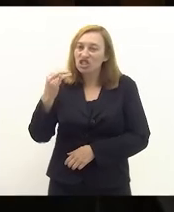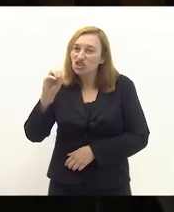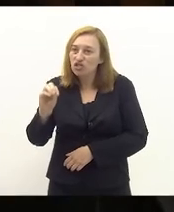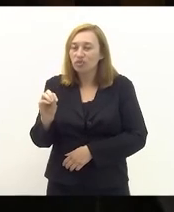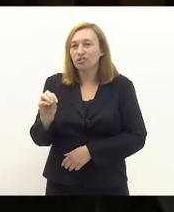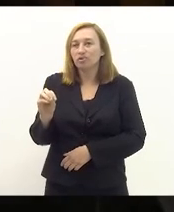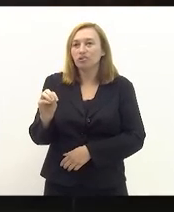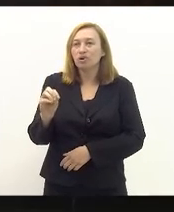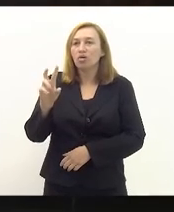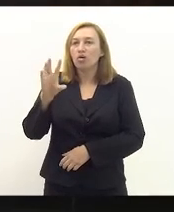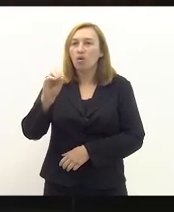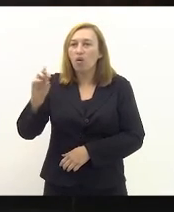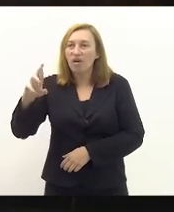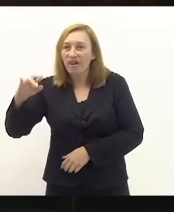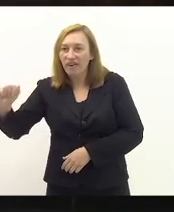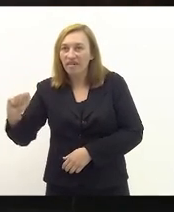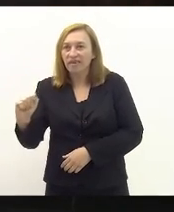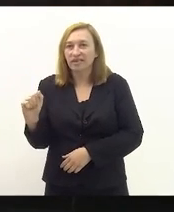Correia